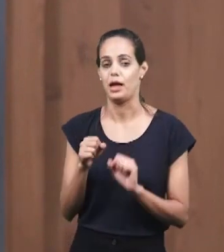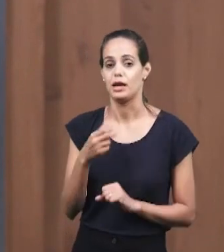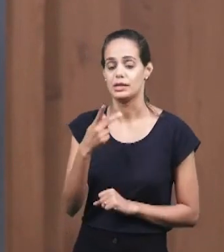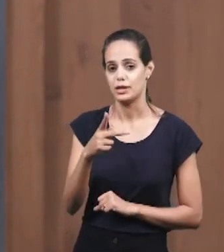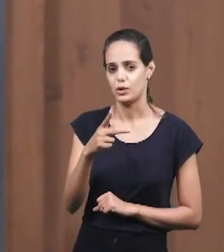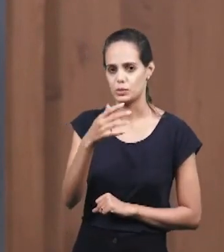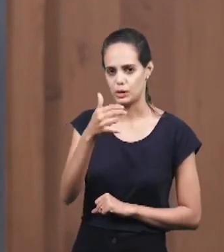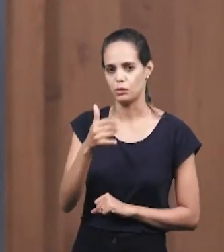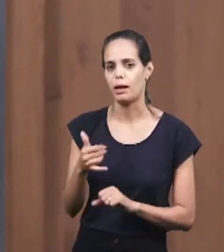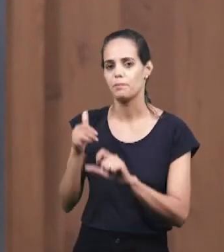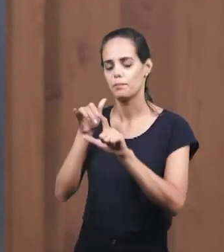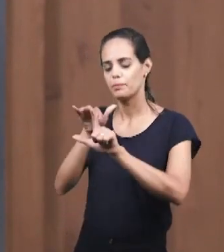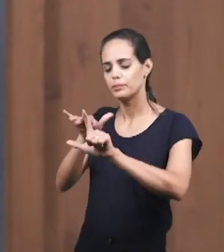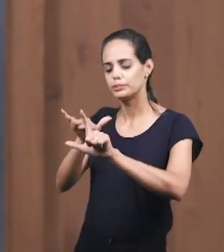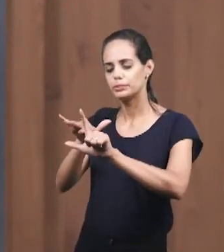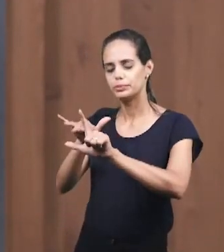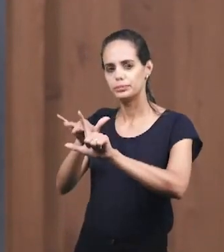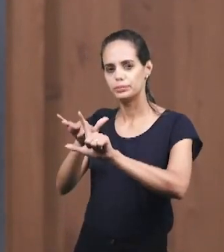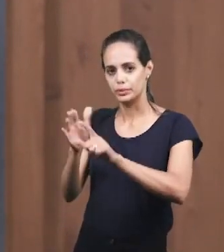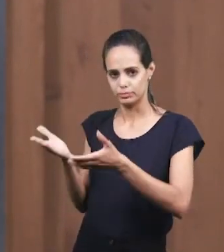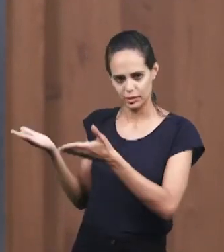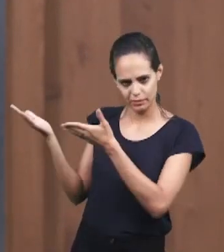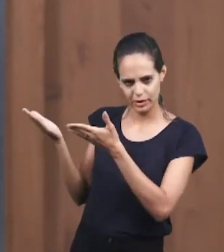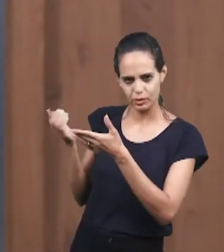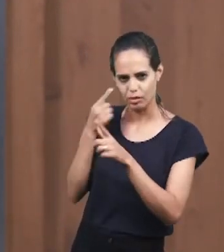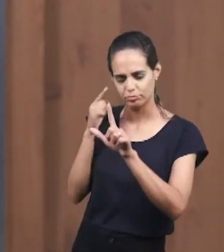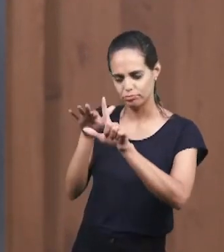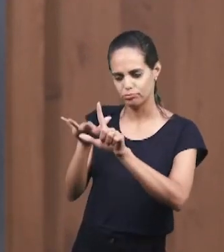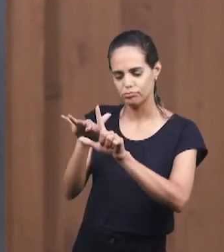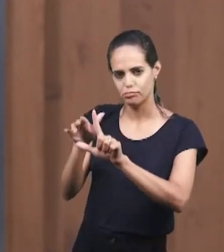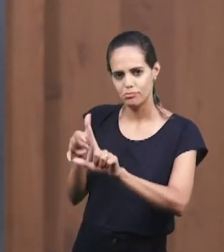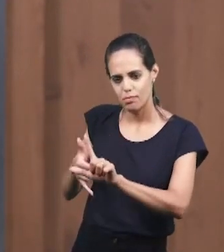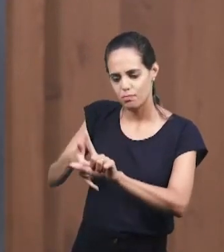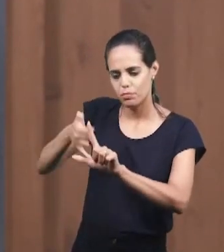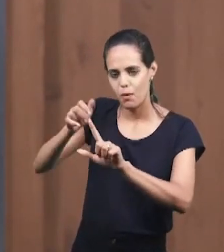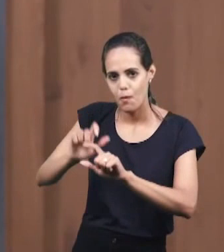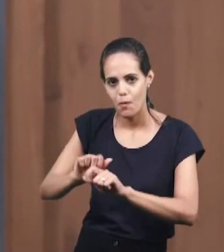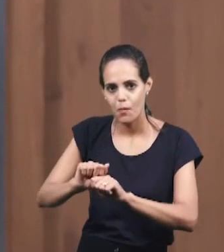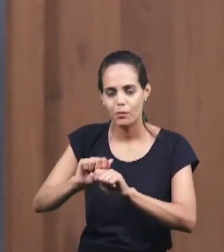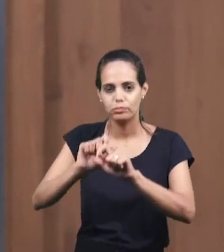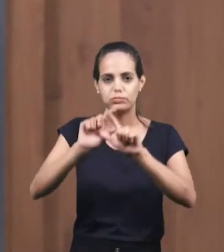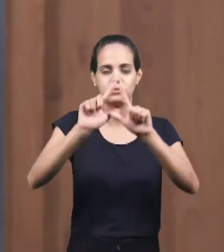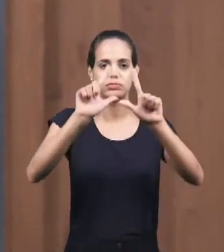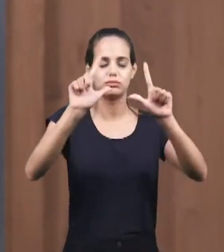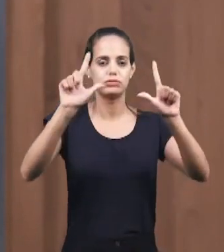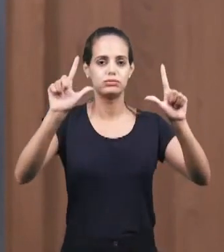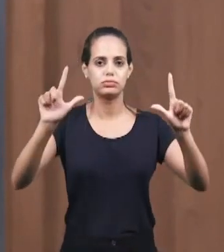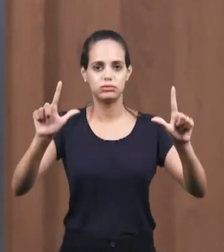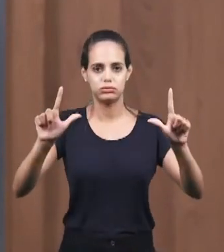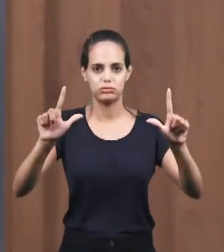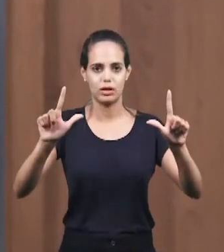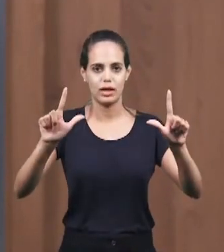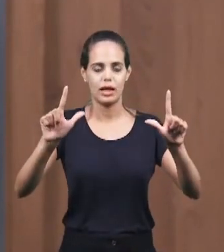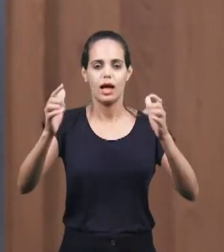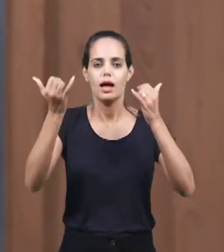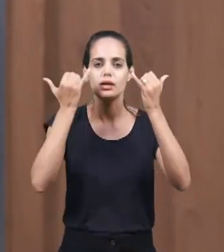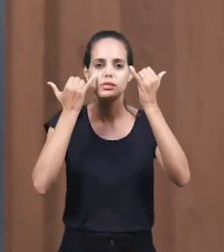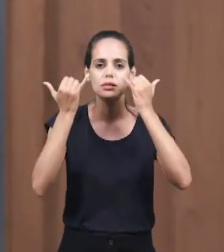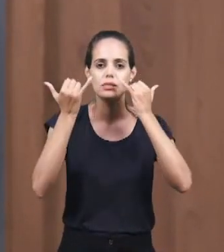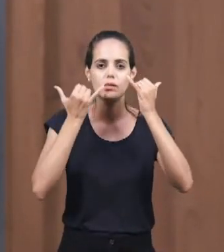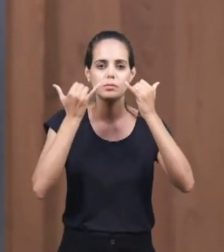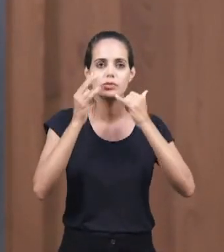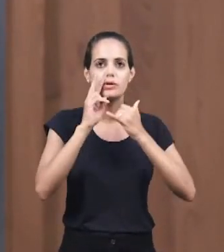seu celular para o QR Code que está aqui na tela e ele vai te direcionar exatamente para as informações ali